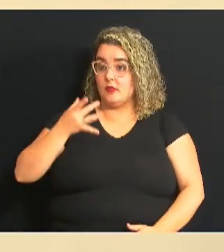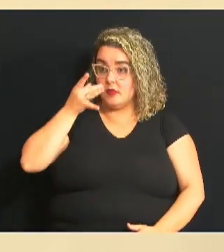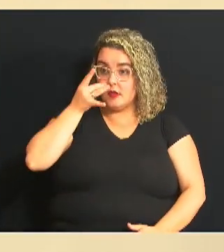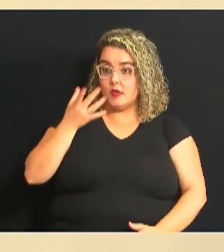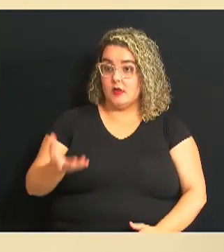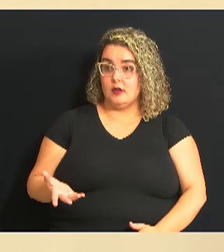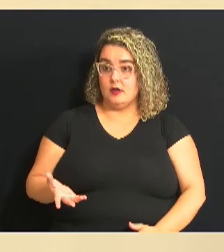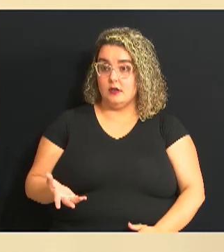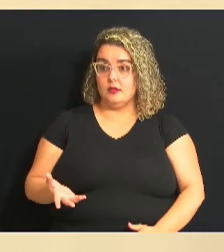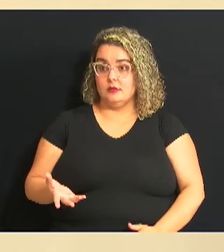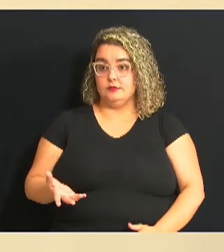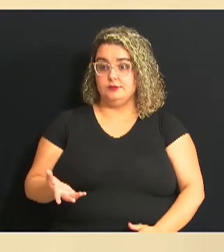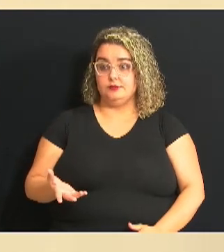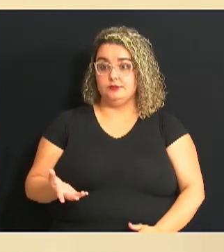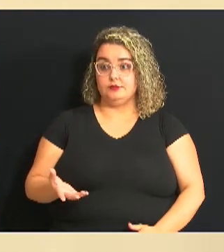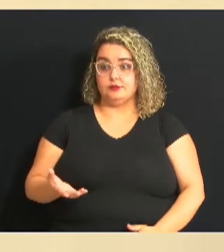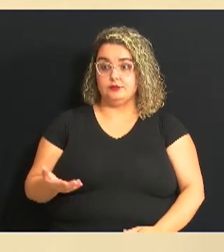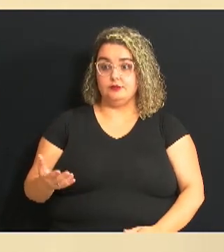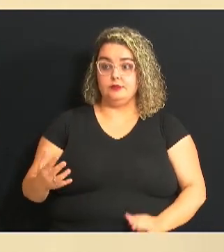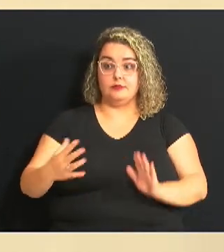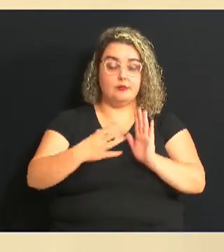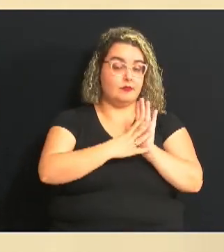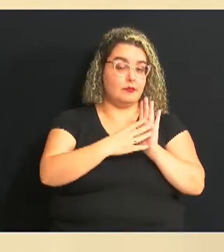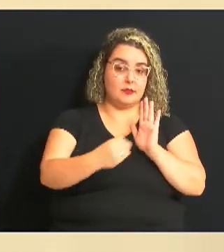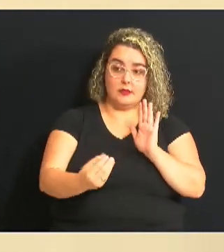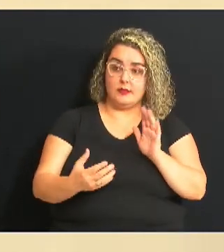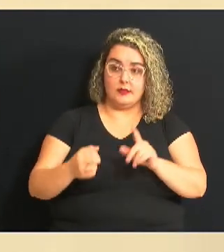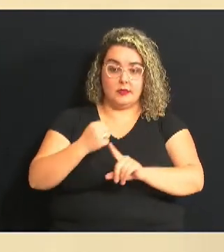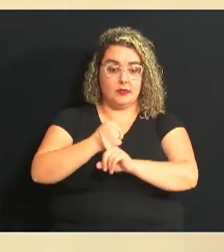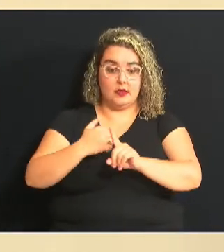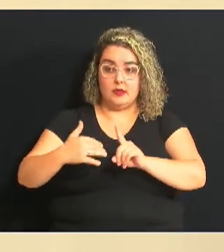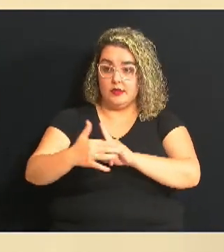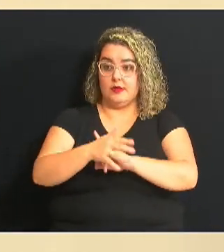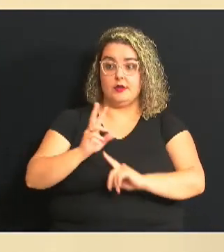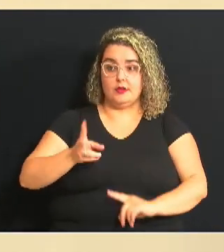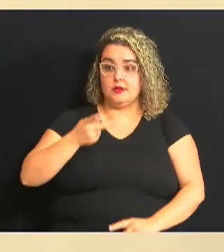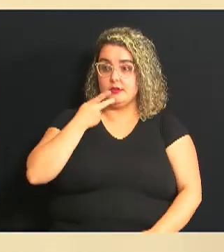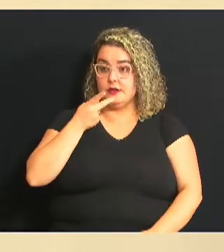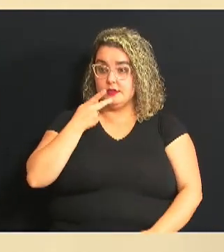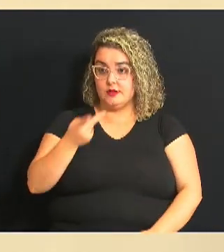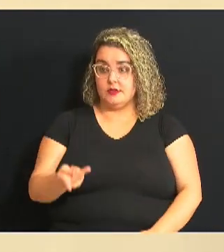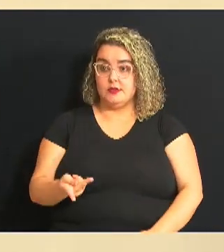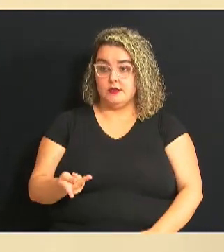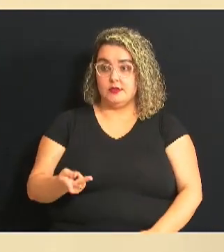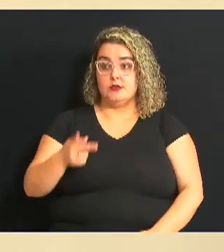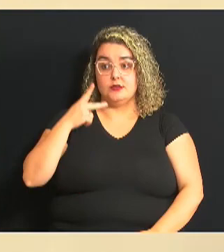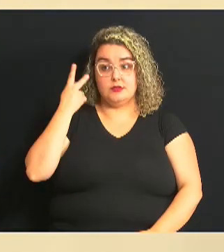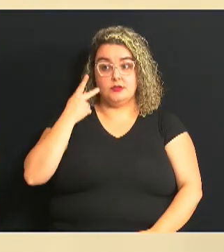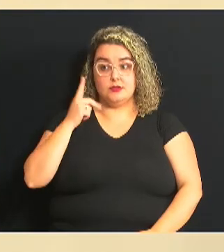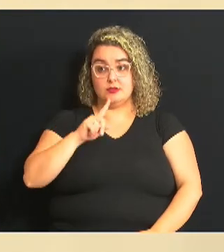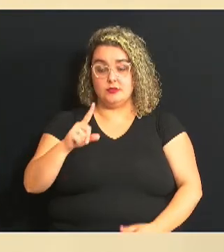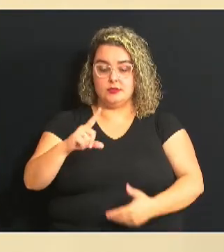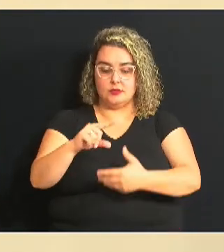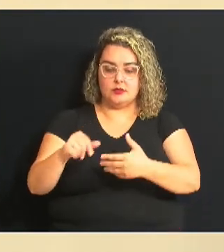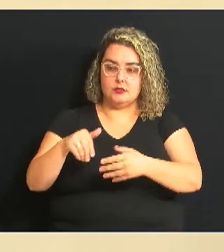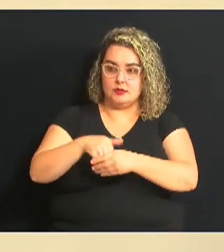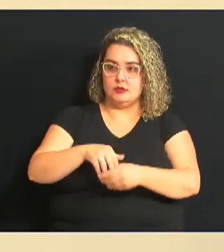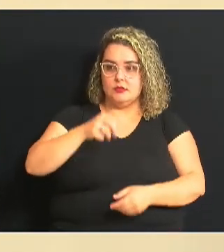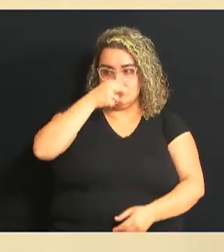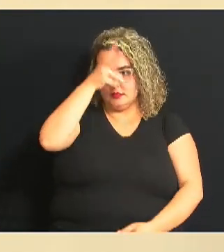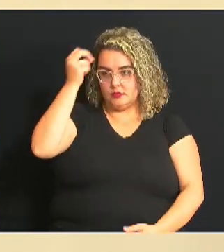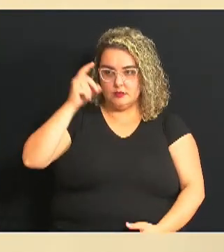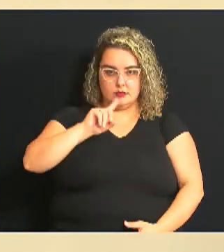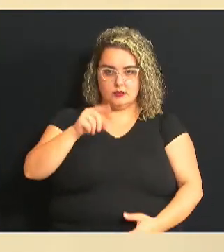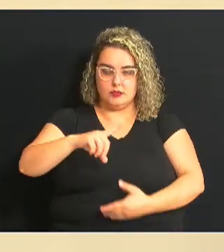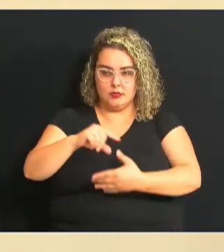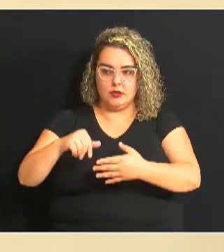são reflexo da sociedade, está ali. Eu sempre falo, se o vereador não fosse eleito, se o prefeito não fosse eleito, se o deputado não